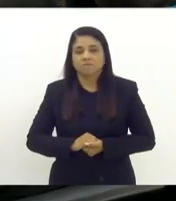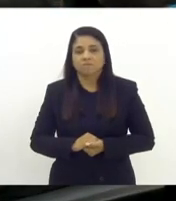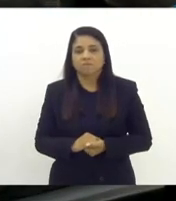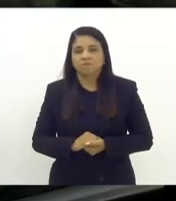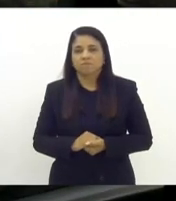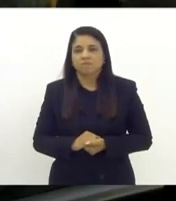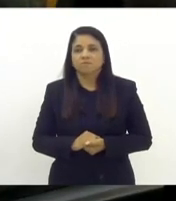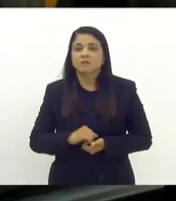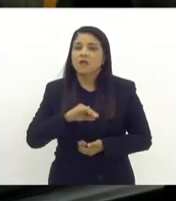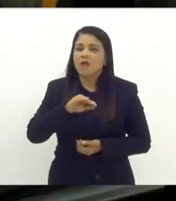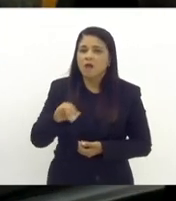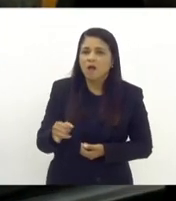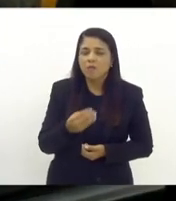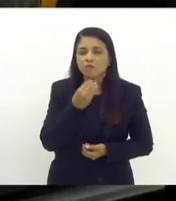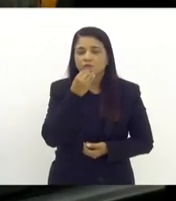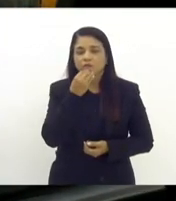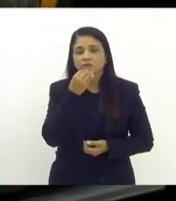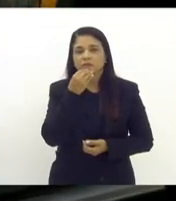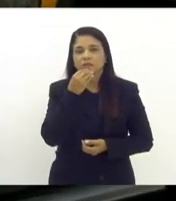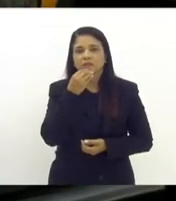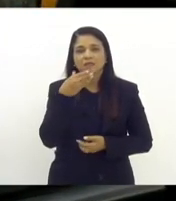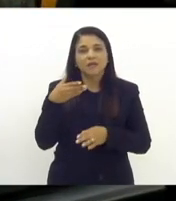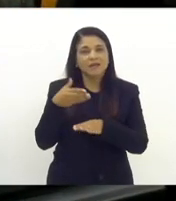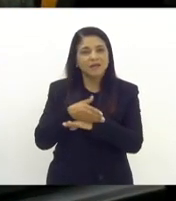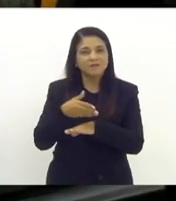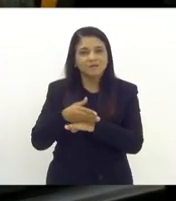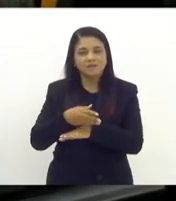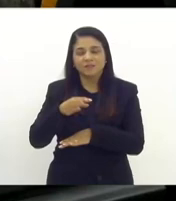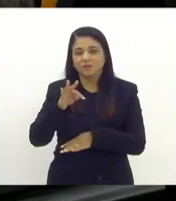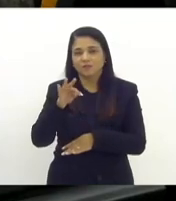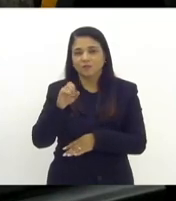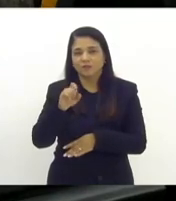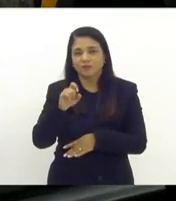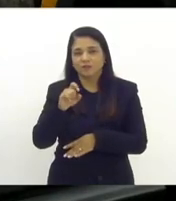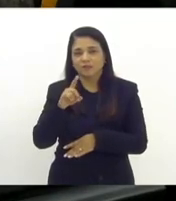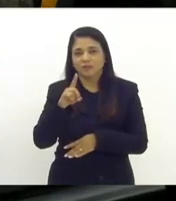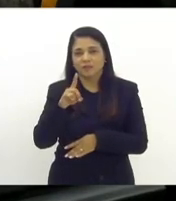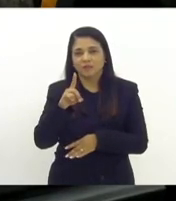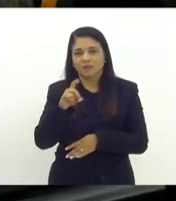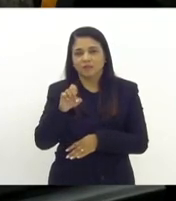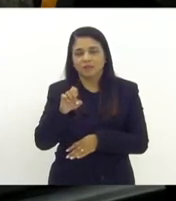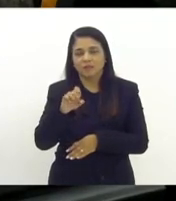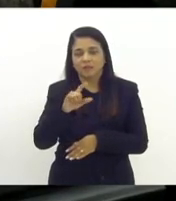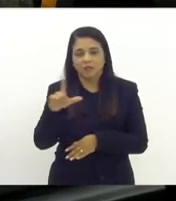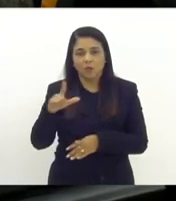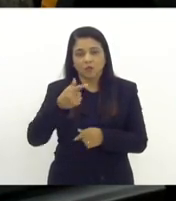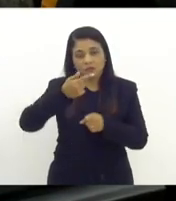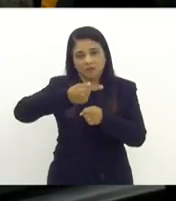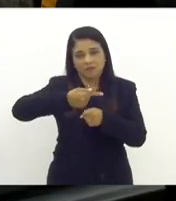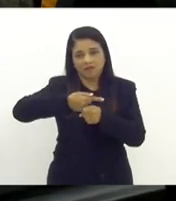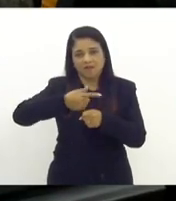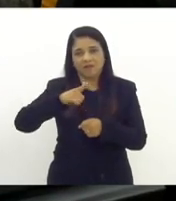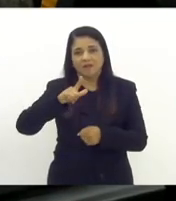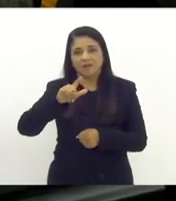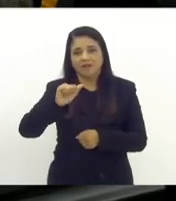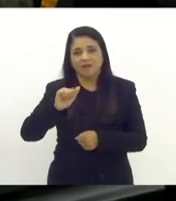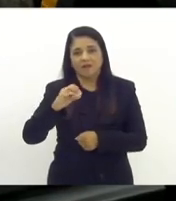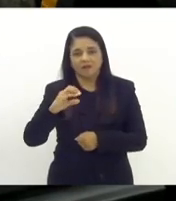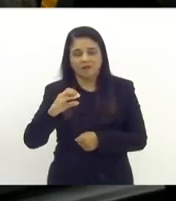é aproveitar para anunciar a presença do Dell aqui no da liga laca e também a